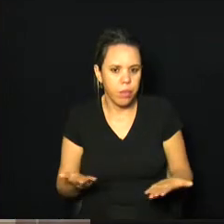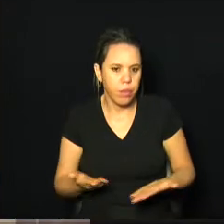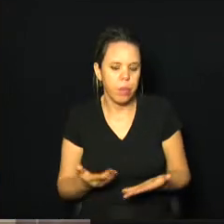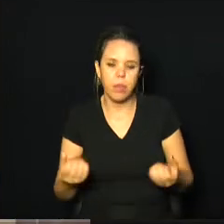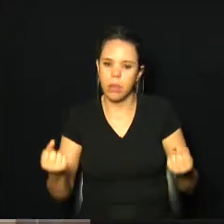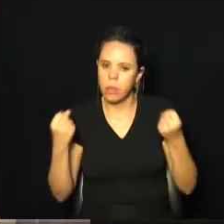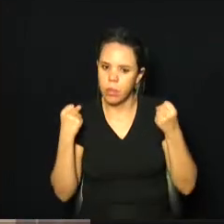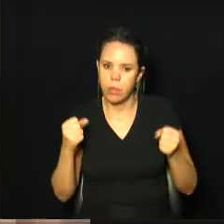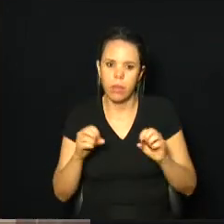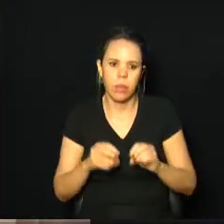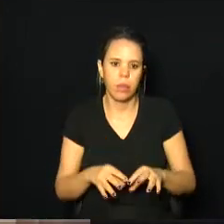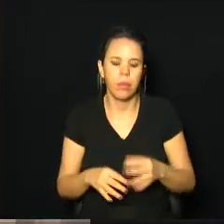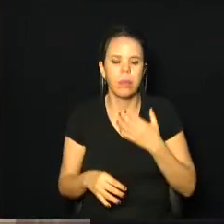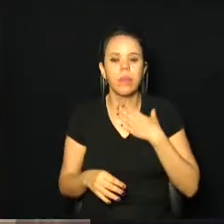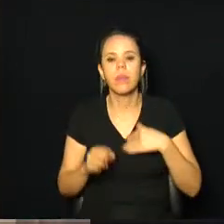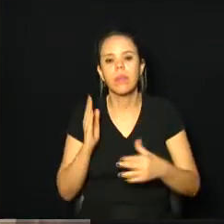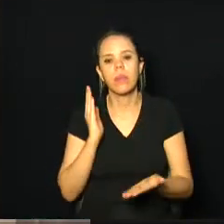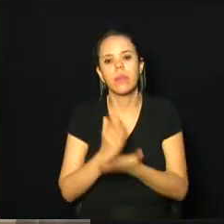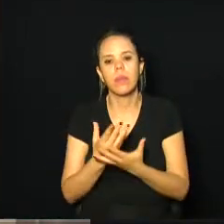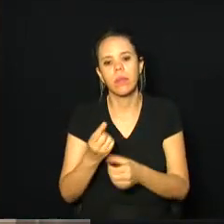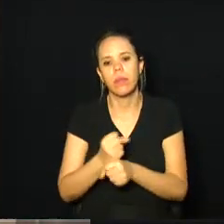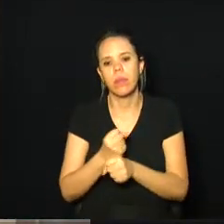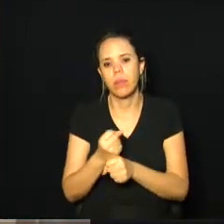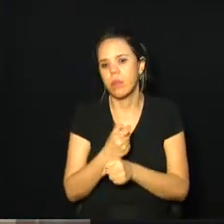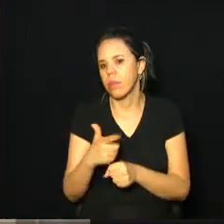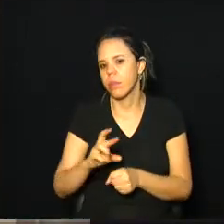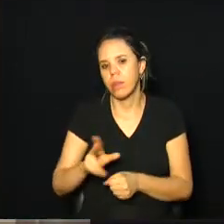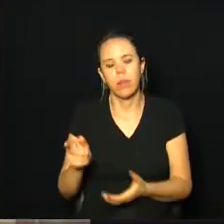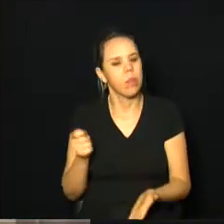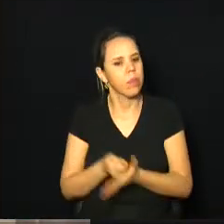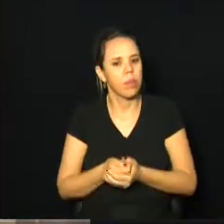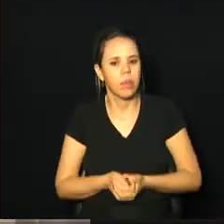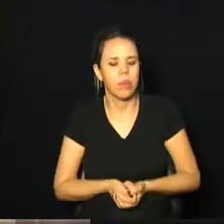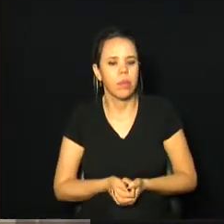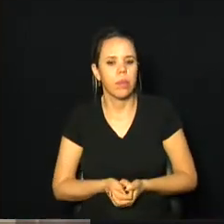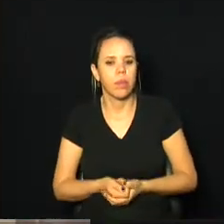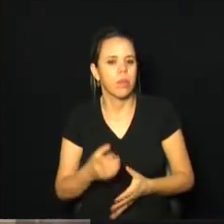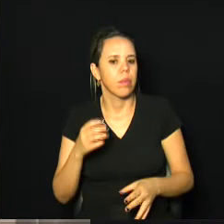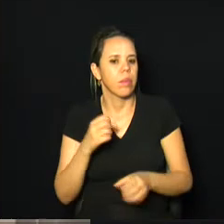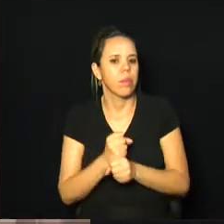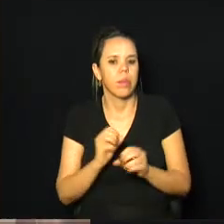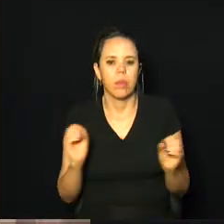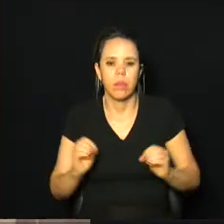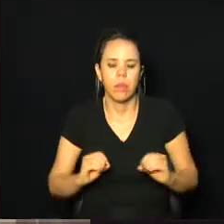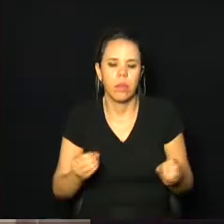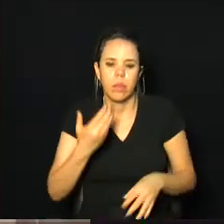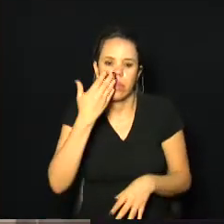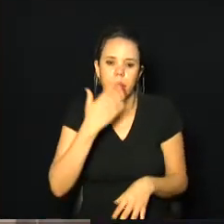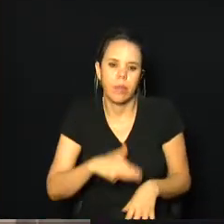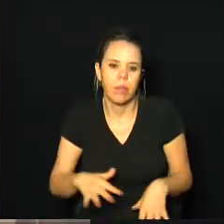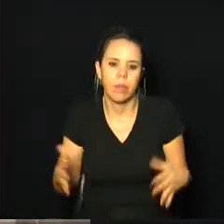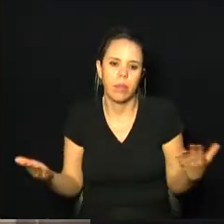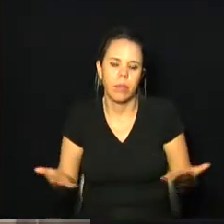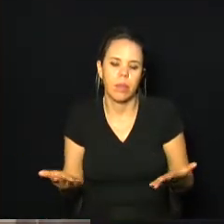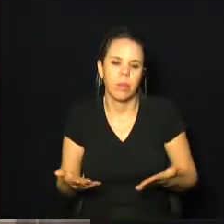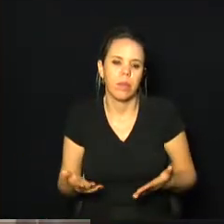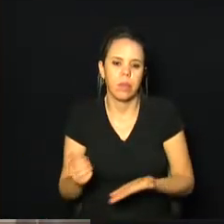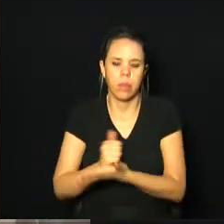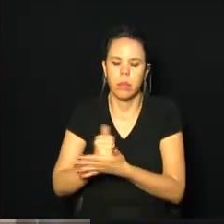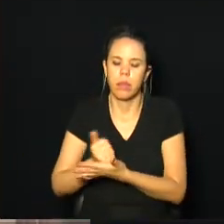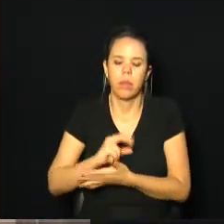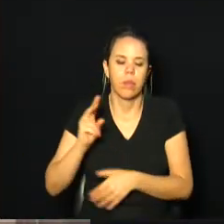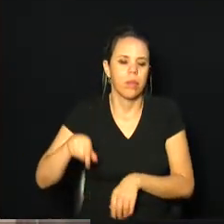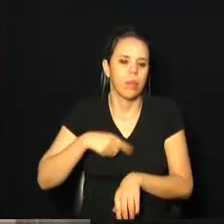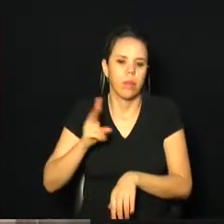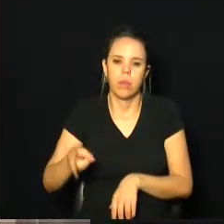física que parou muitos anos sem ser obrigatória e não dá nota, não... a criançada hoje é videogame o tempo